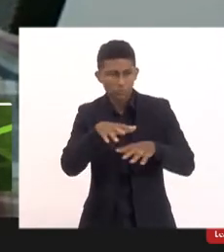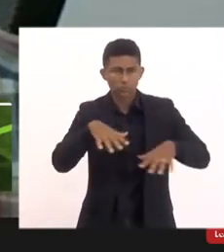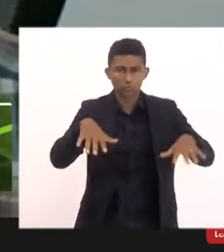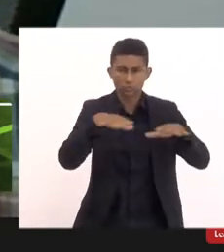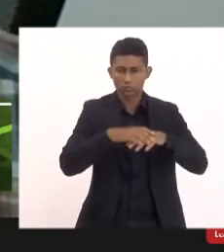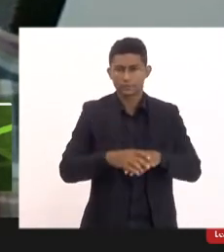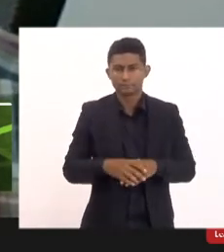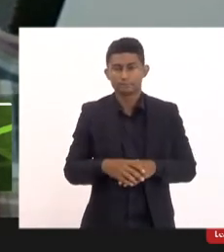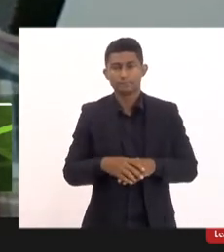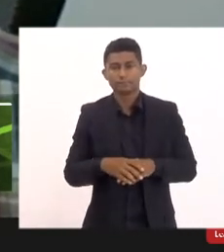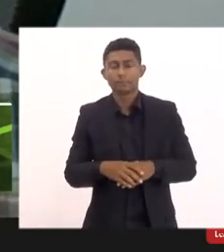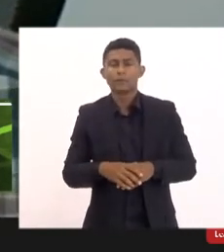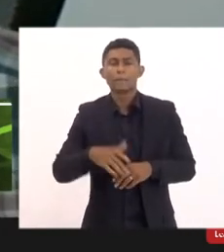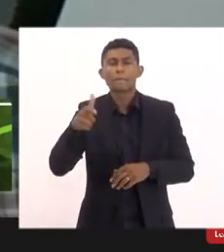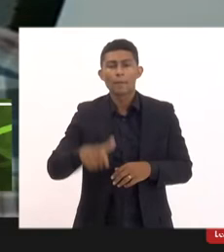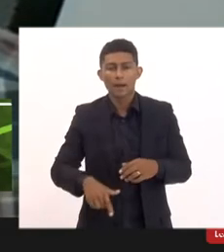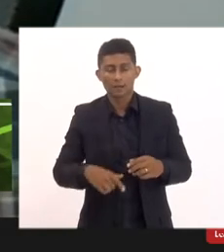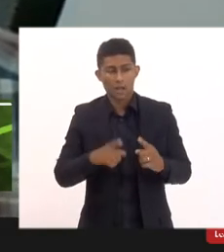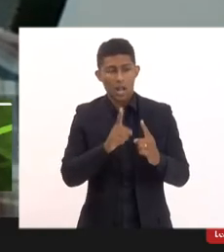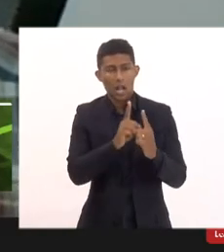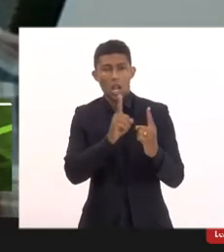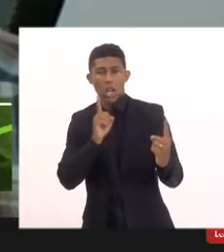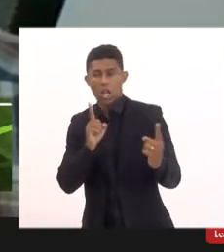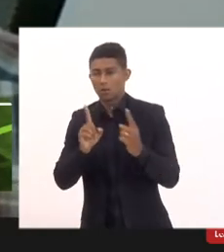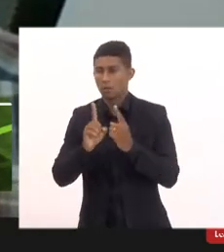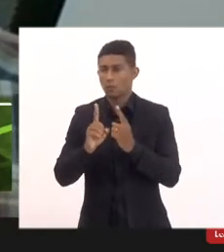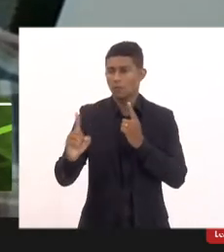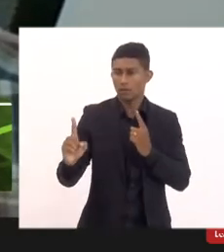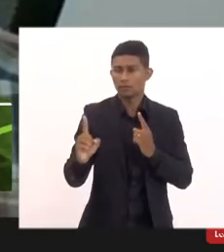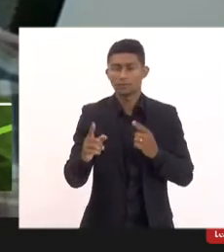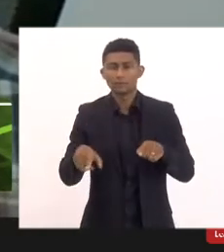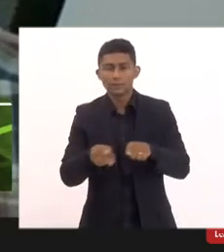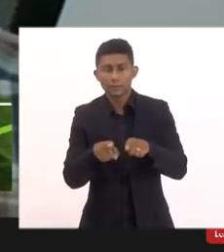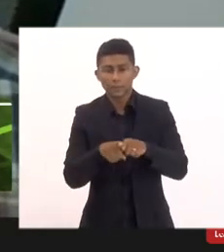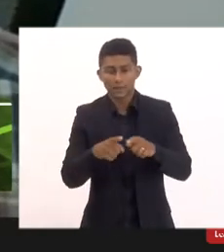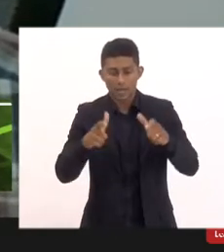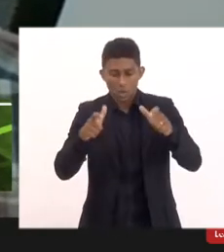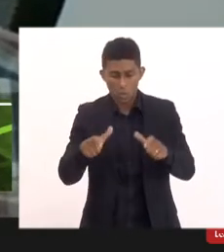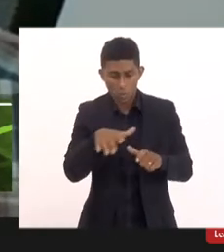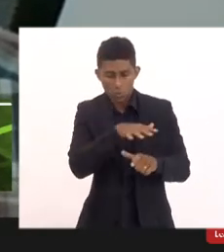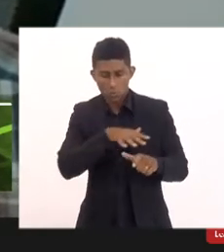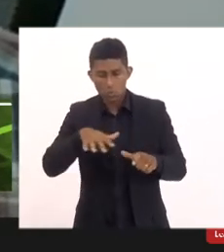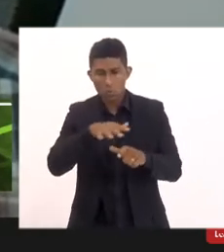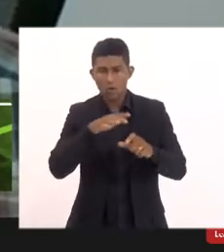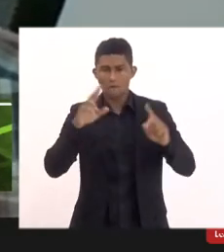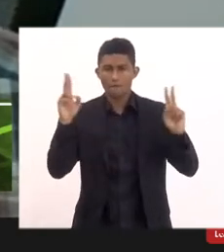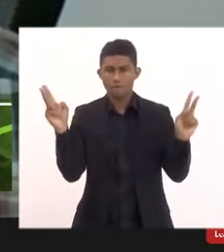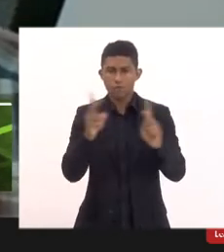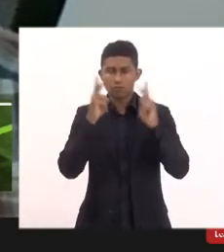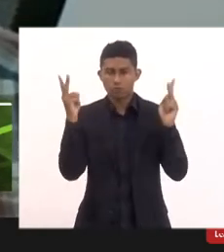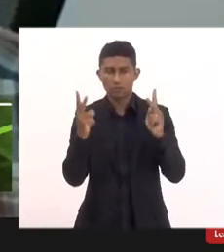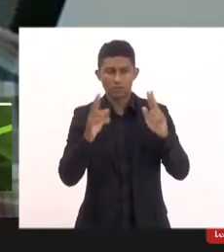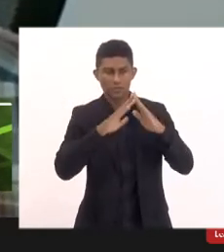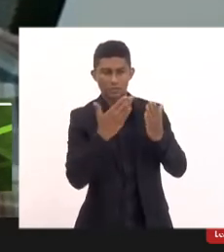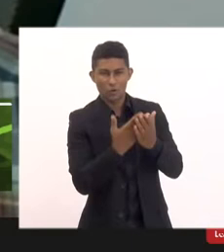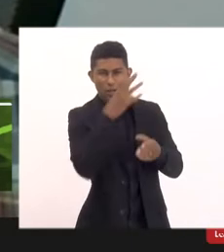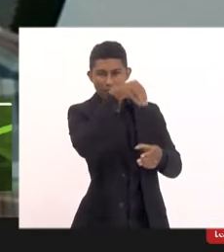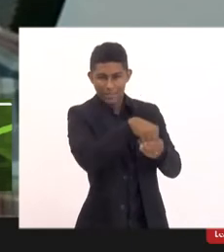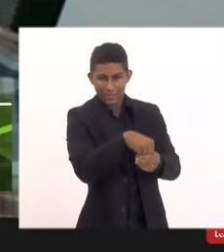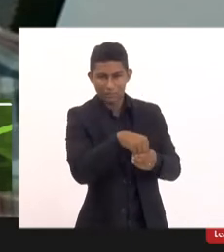rigor no cumprimento do distanciamento, priorização de áreas ventiladas em momentos de atividades coletivas e